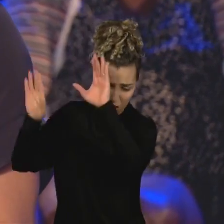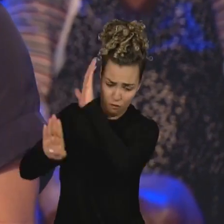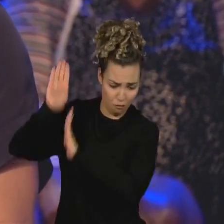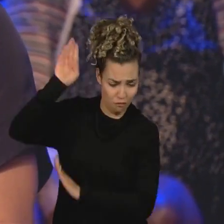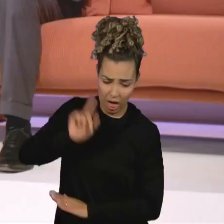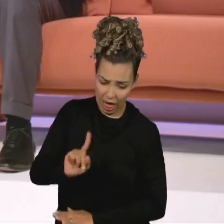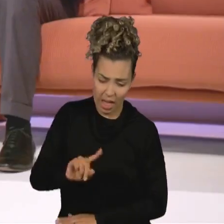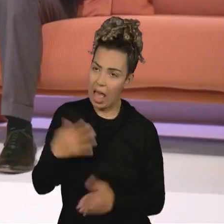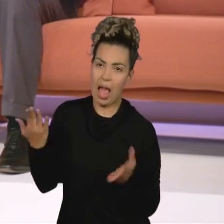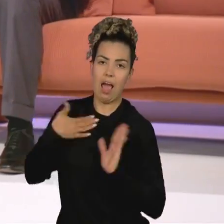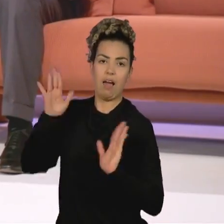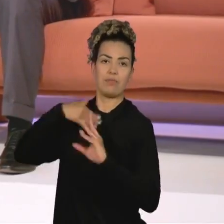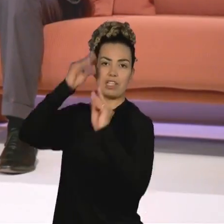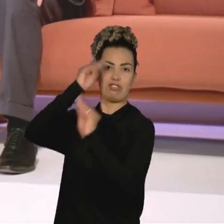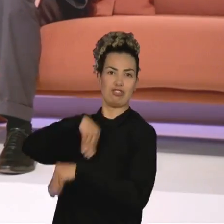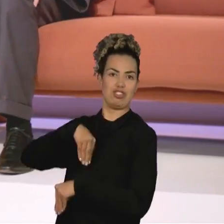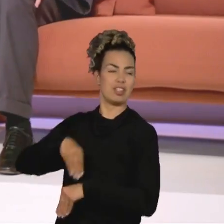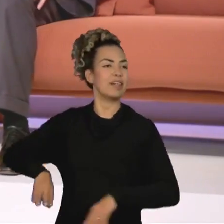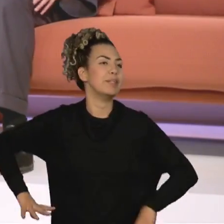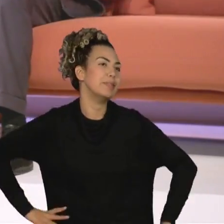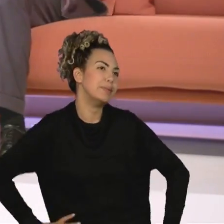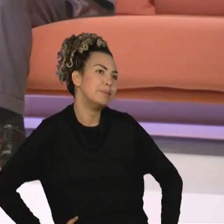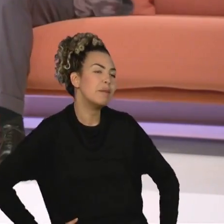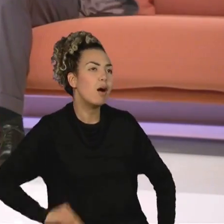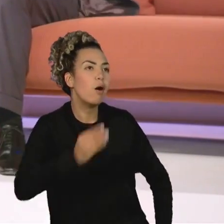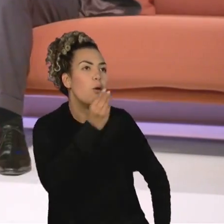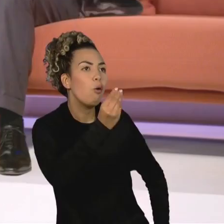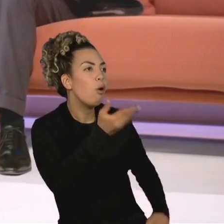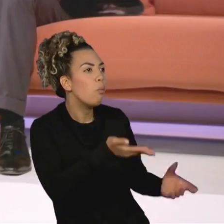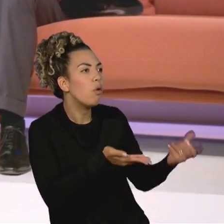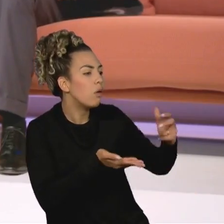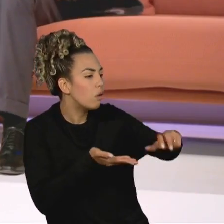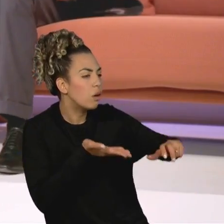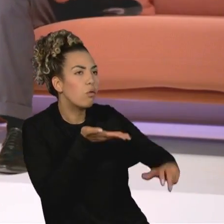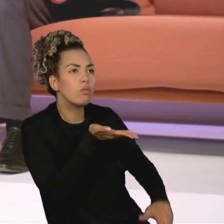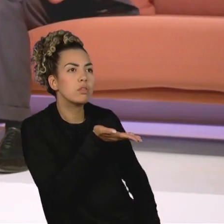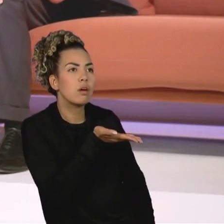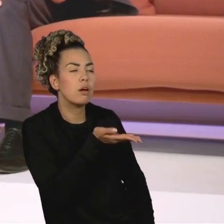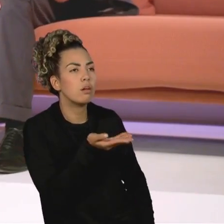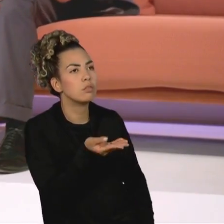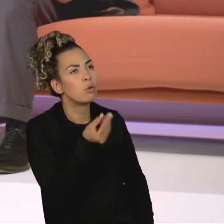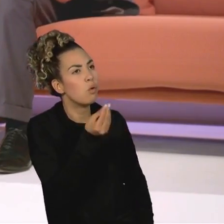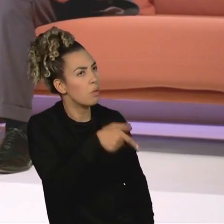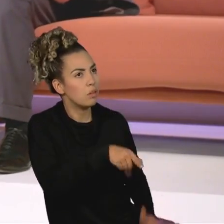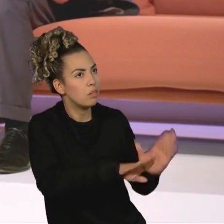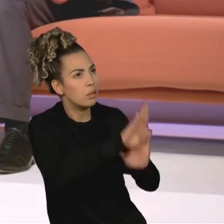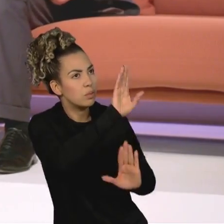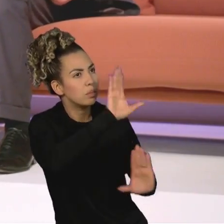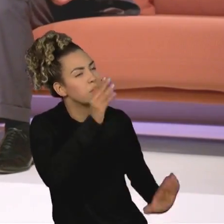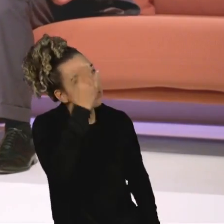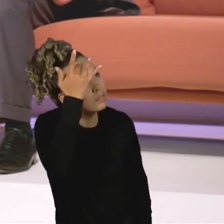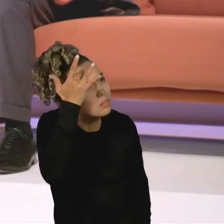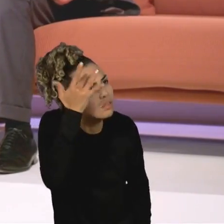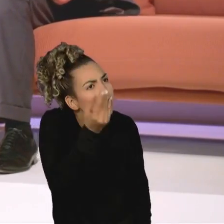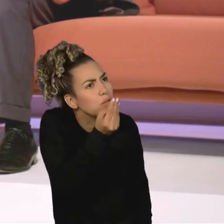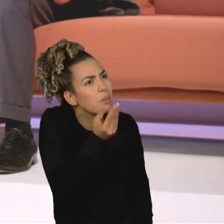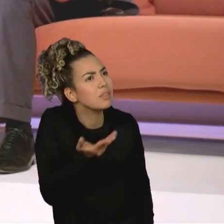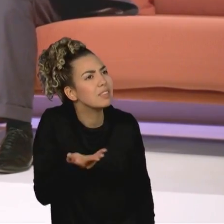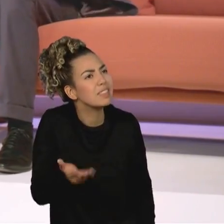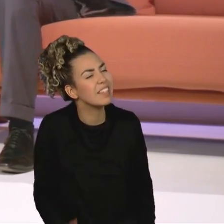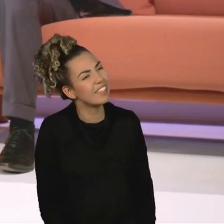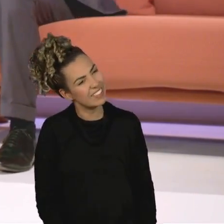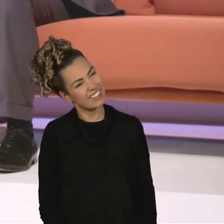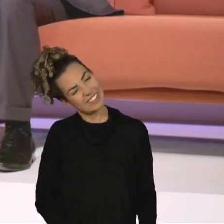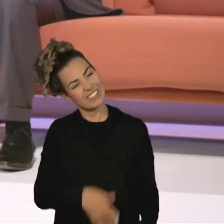resolvi ser cantor. Como é que você recebe o nosso advogado Não, mas com você essa deve ter razão. deselegância? Tua voz deve ter razão. Meu